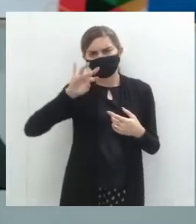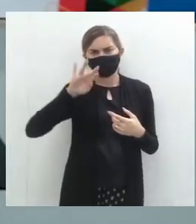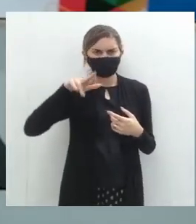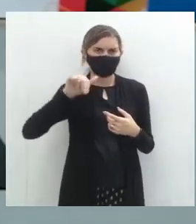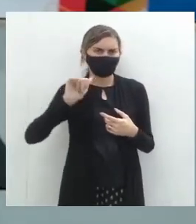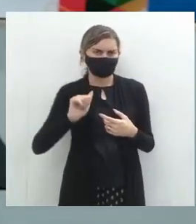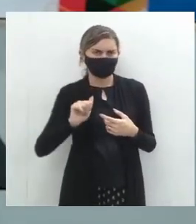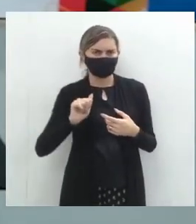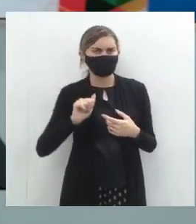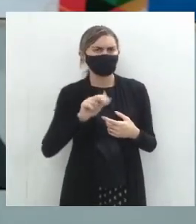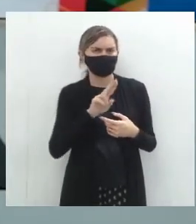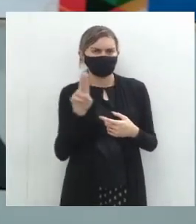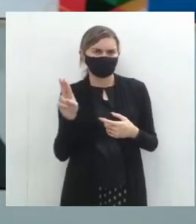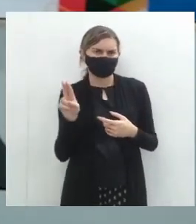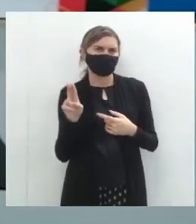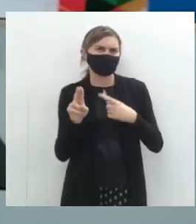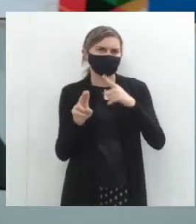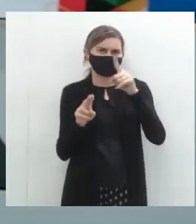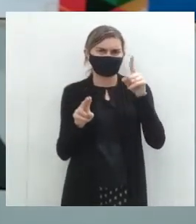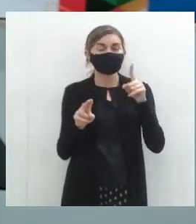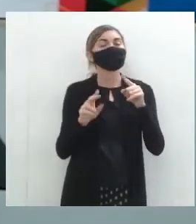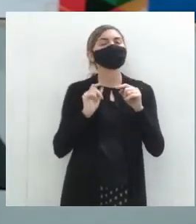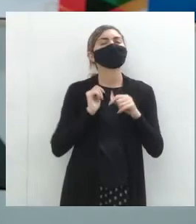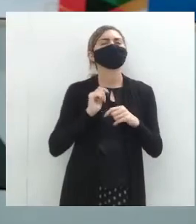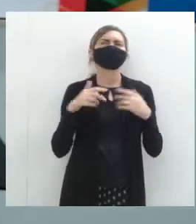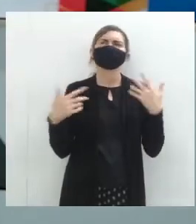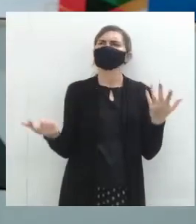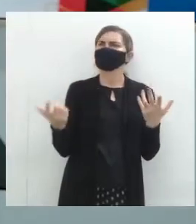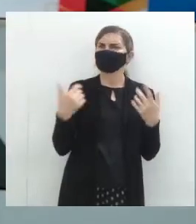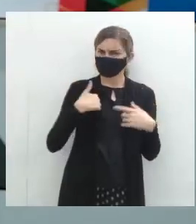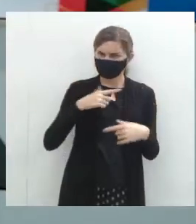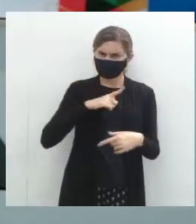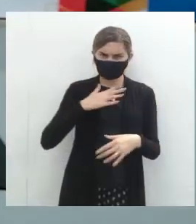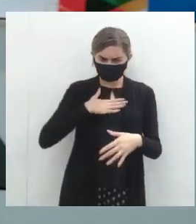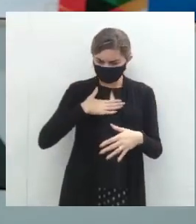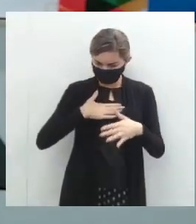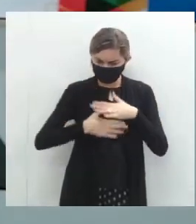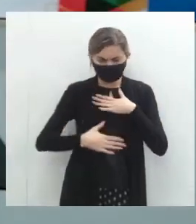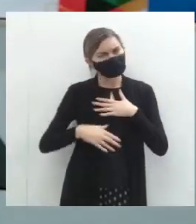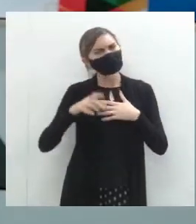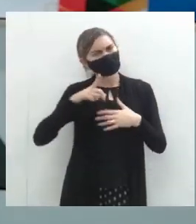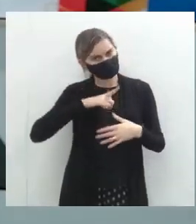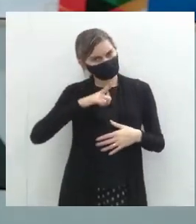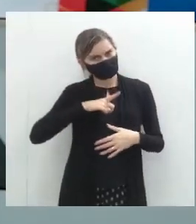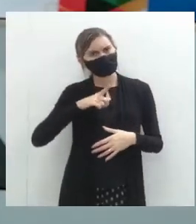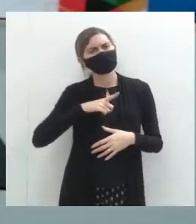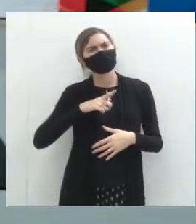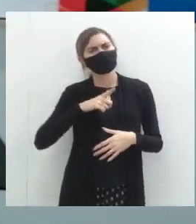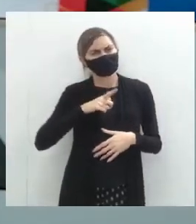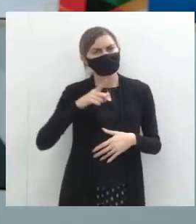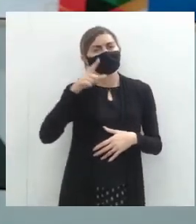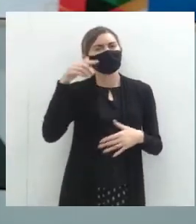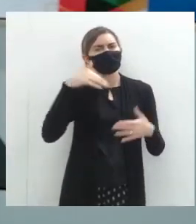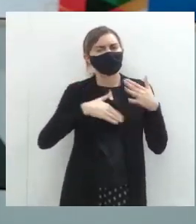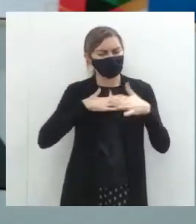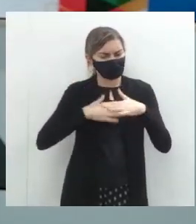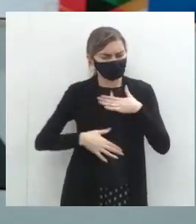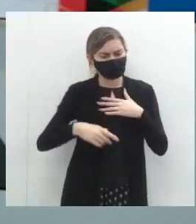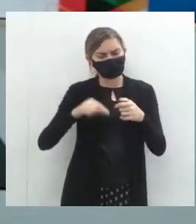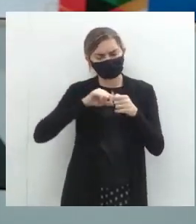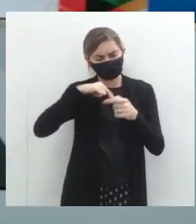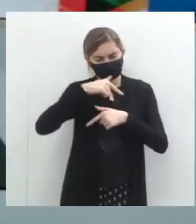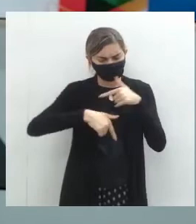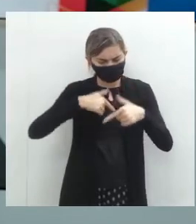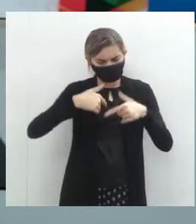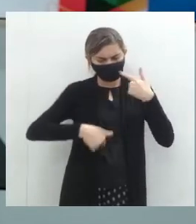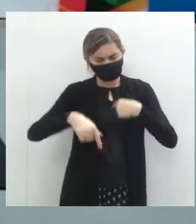essa coisa chamada de citocromo, que é uma proteína, você vai dizer, oxe, eu tenho isso no corpo? Tem. E esse citocromo vai participar de quê? Olha, esse